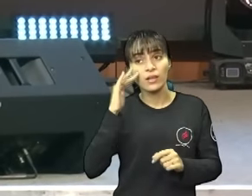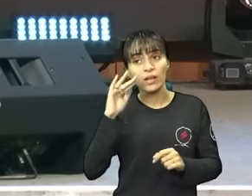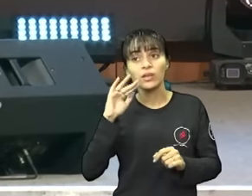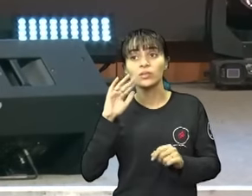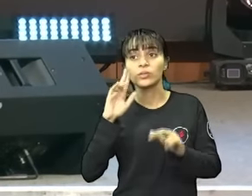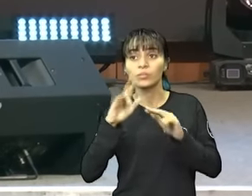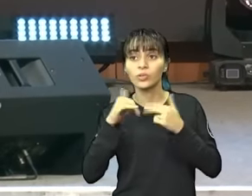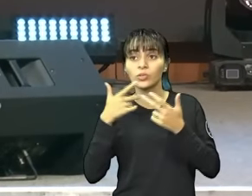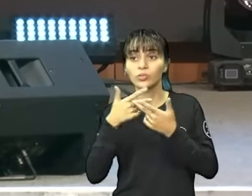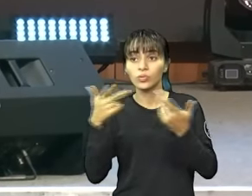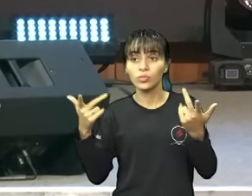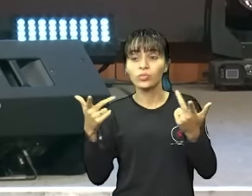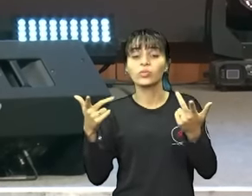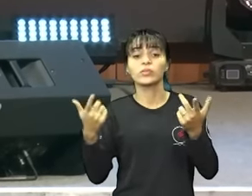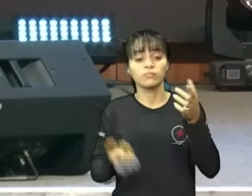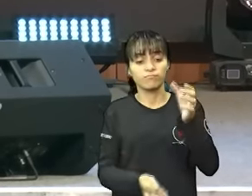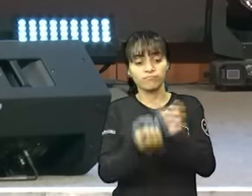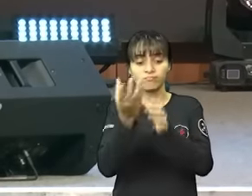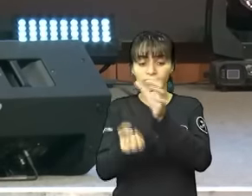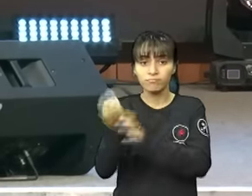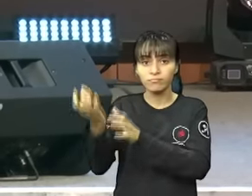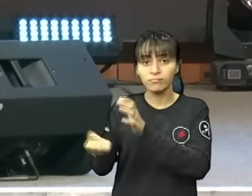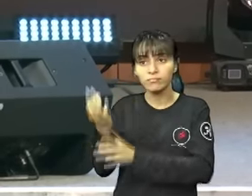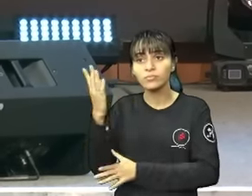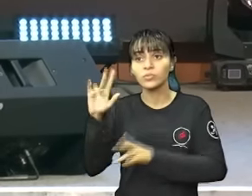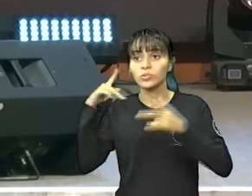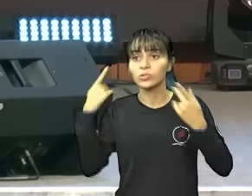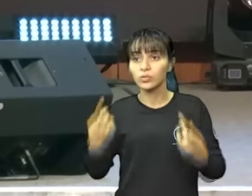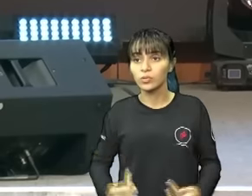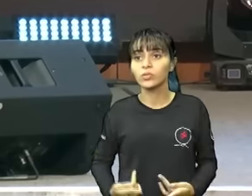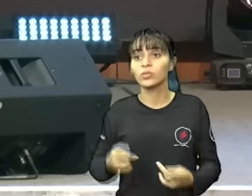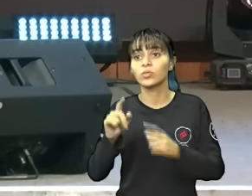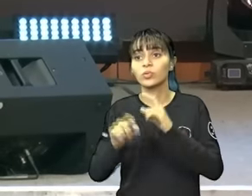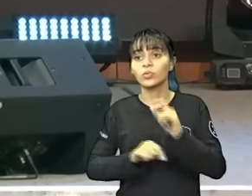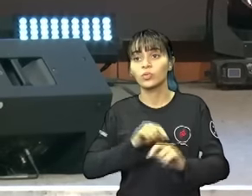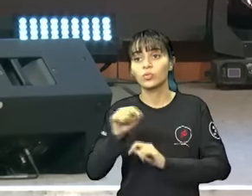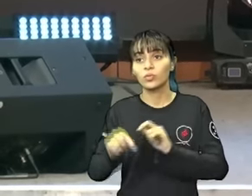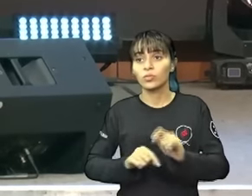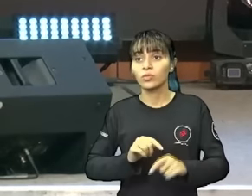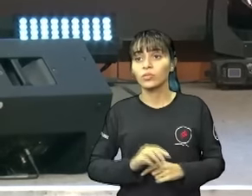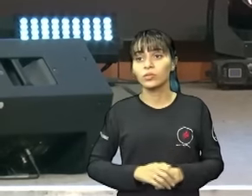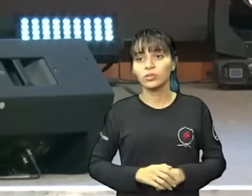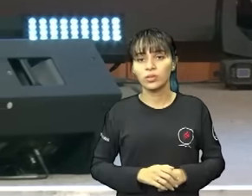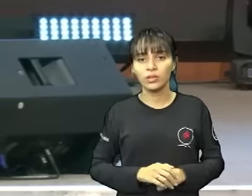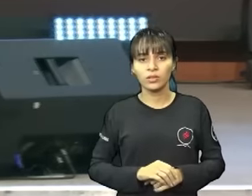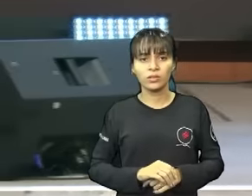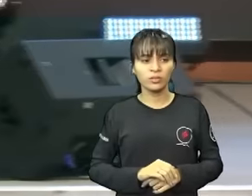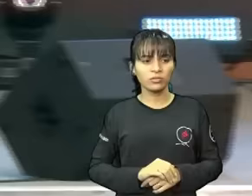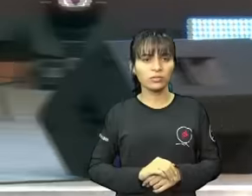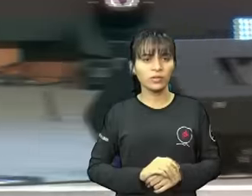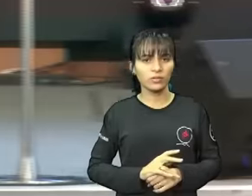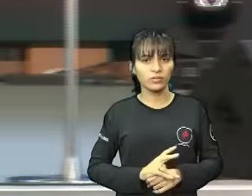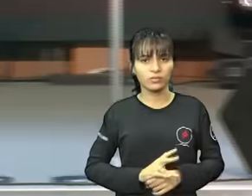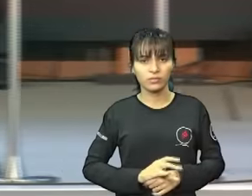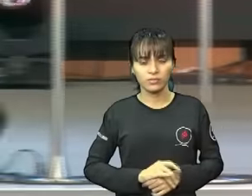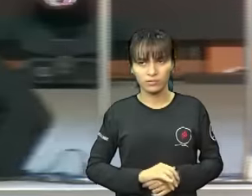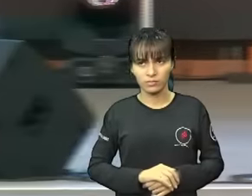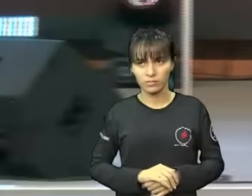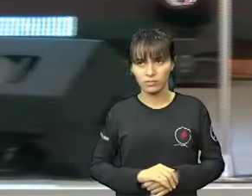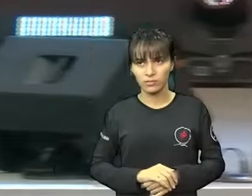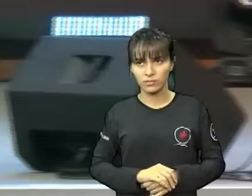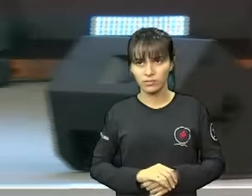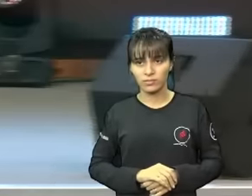pelas coisas que estão criadas para que os homens fiquem inescusáveis O que é que Paulo está dizendo